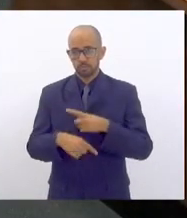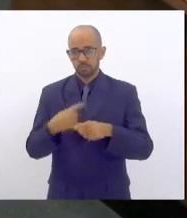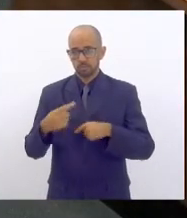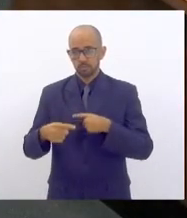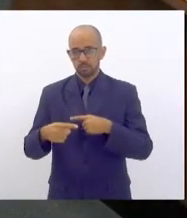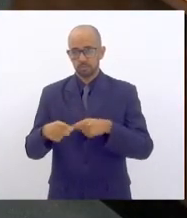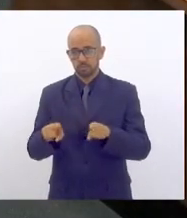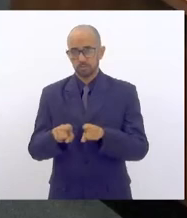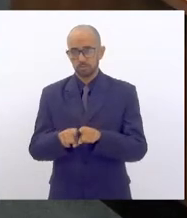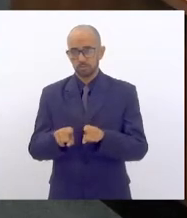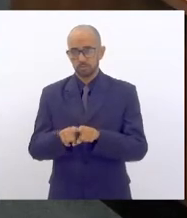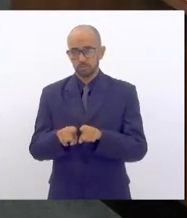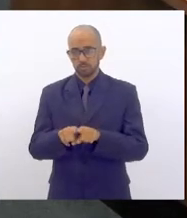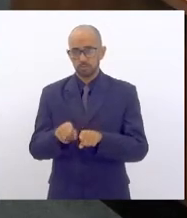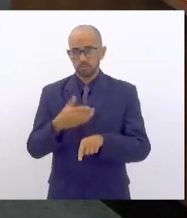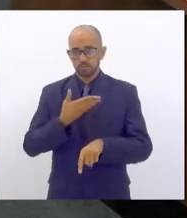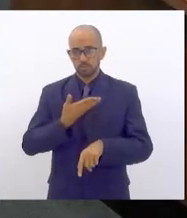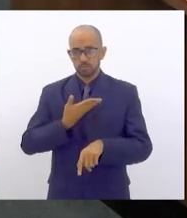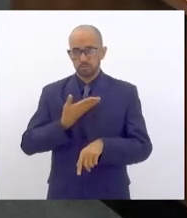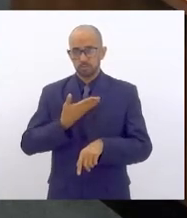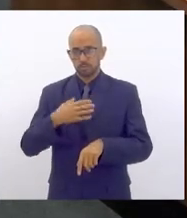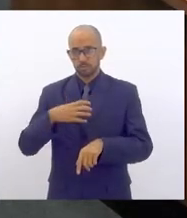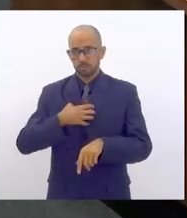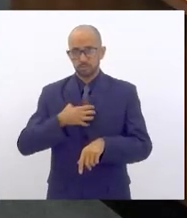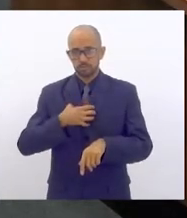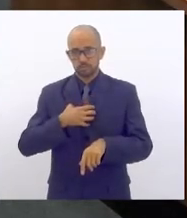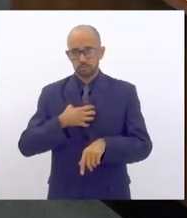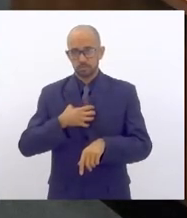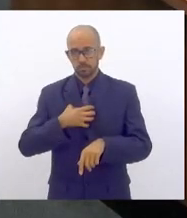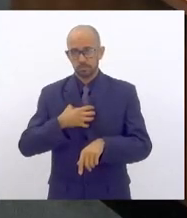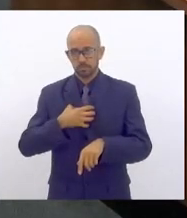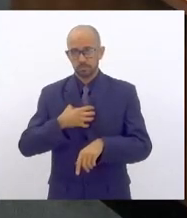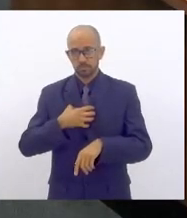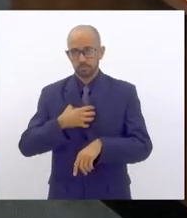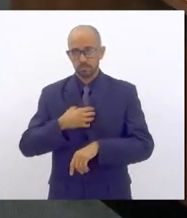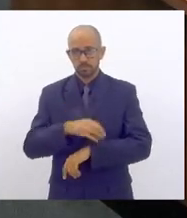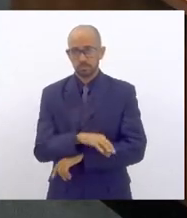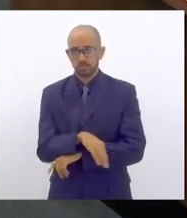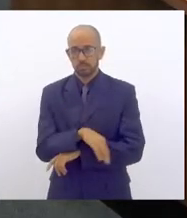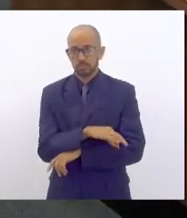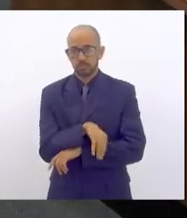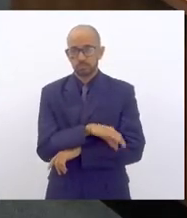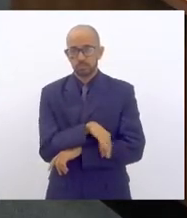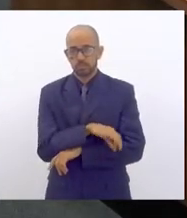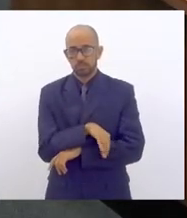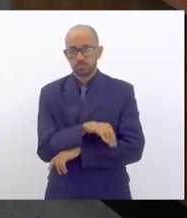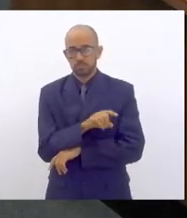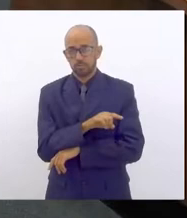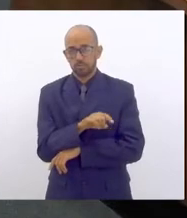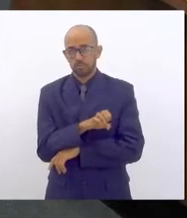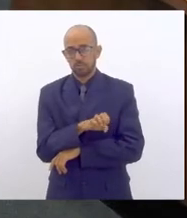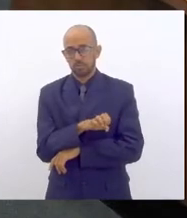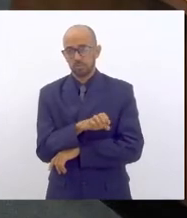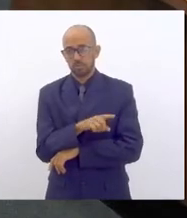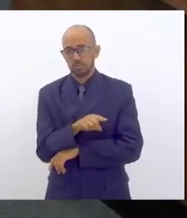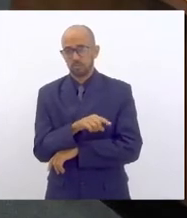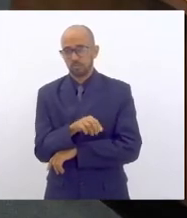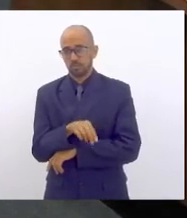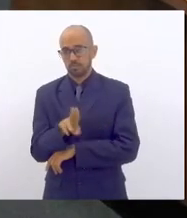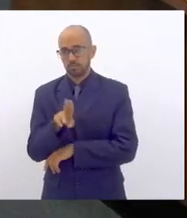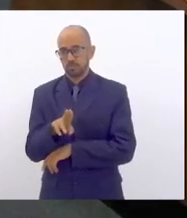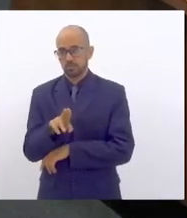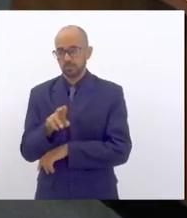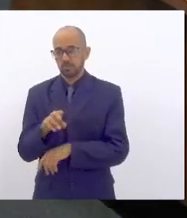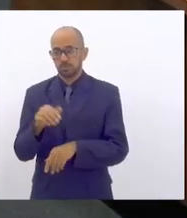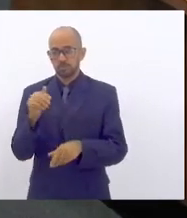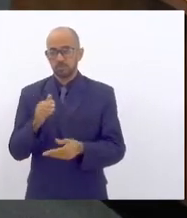o meu colega da Bahia, que era arquiteto, Zezéu virou deputado federal, foi